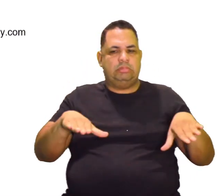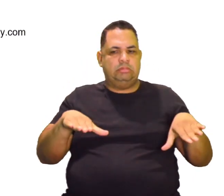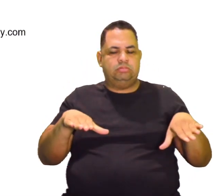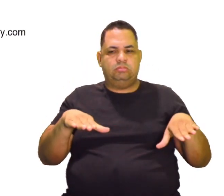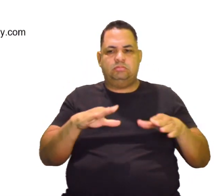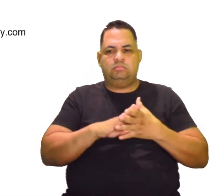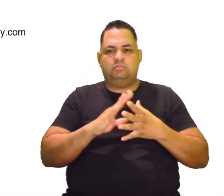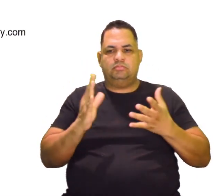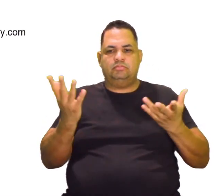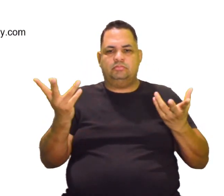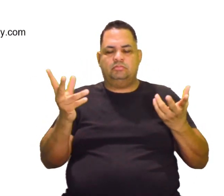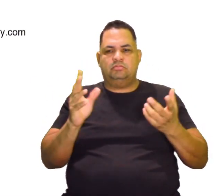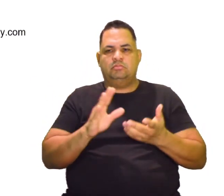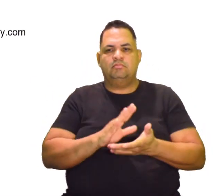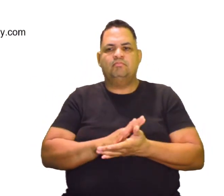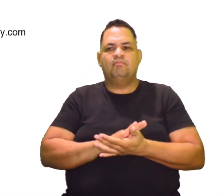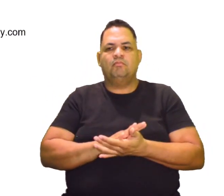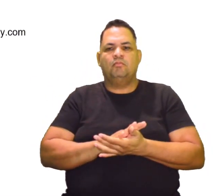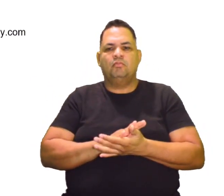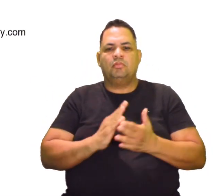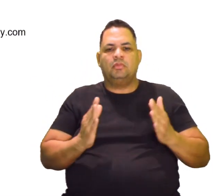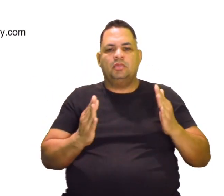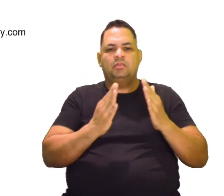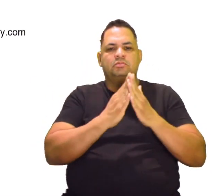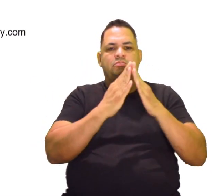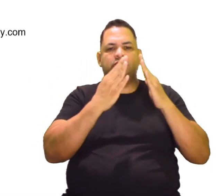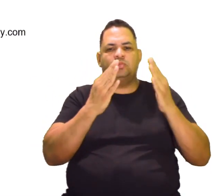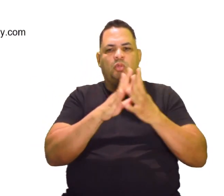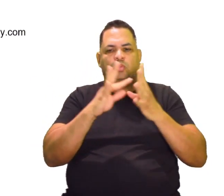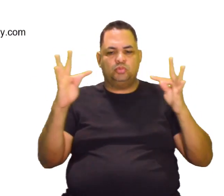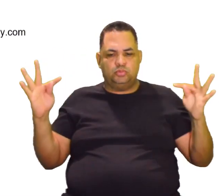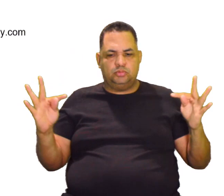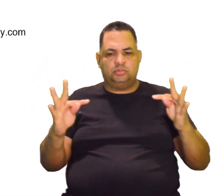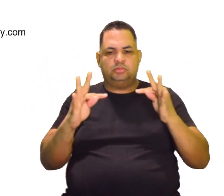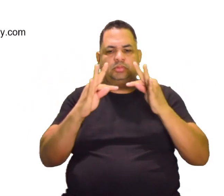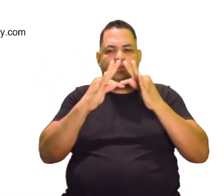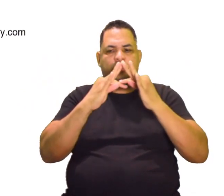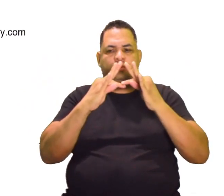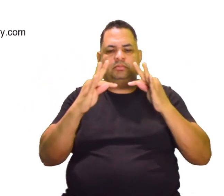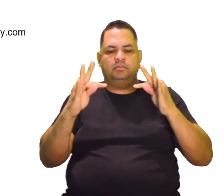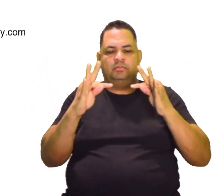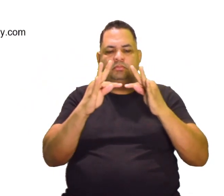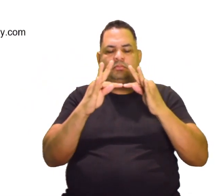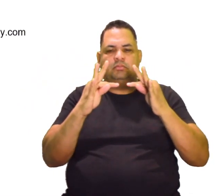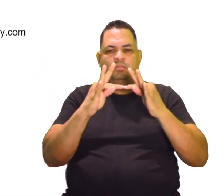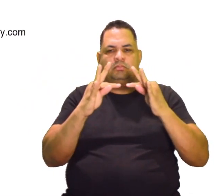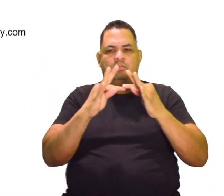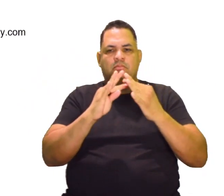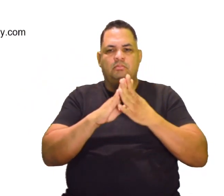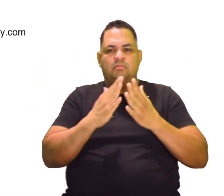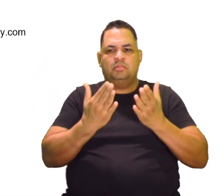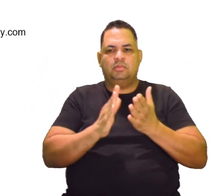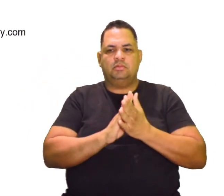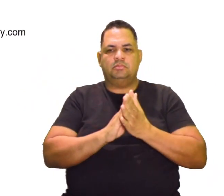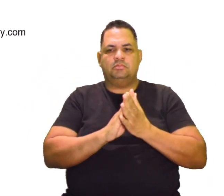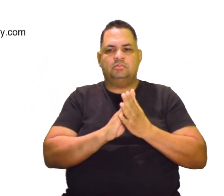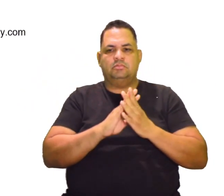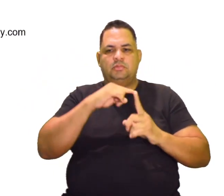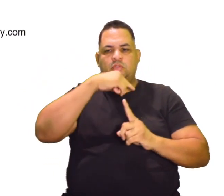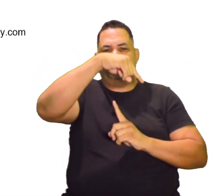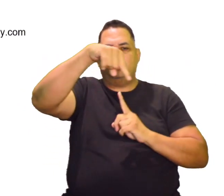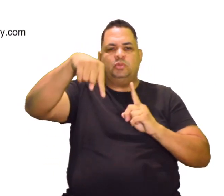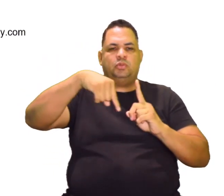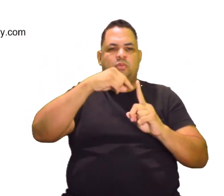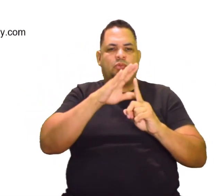ou templos de adoração aos deuses, né? Então, estudante, tanto na civilização egípcia